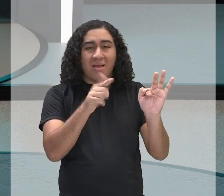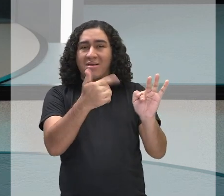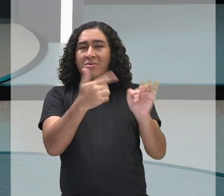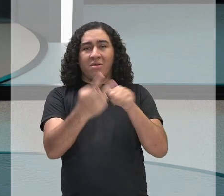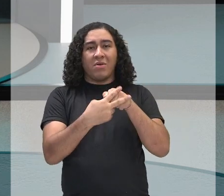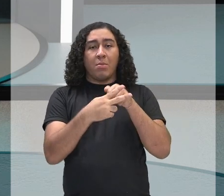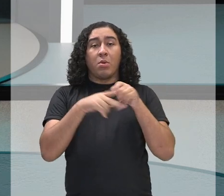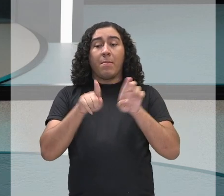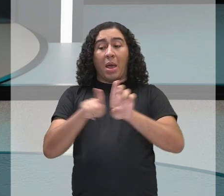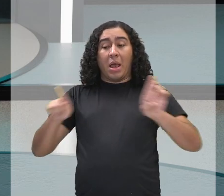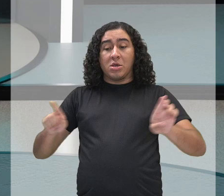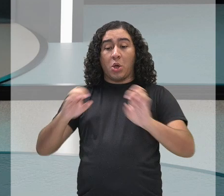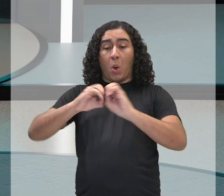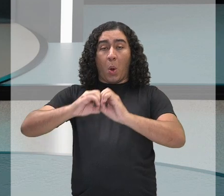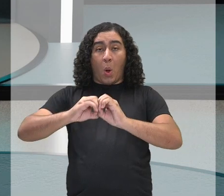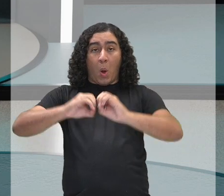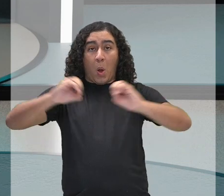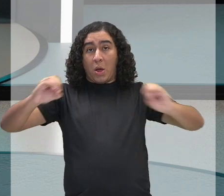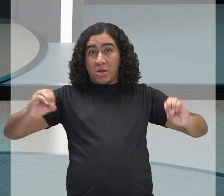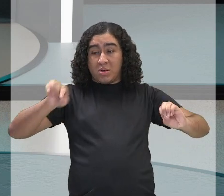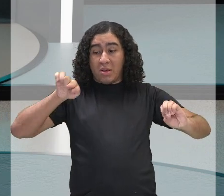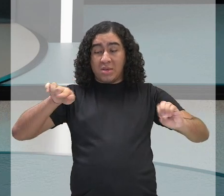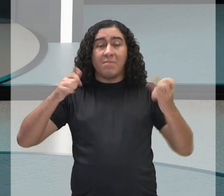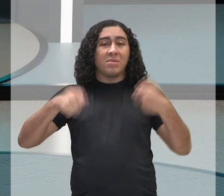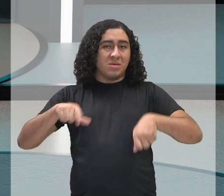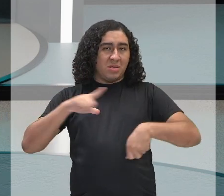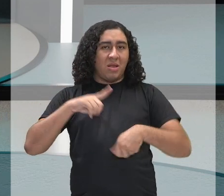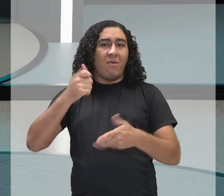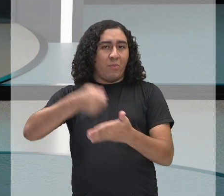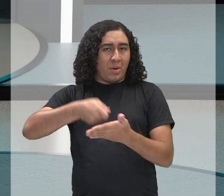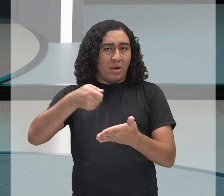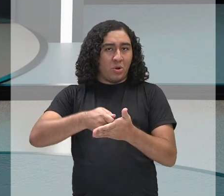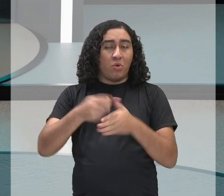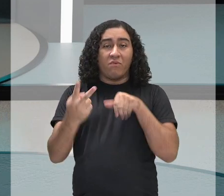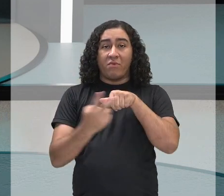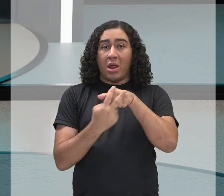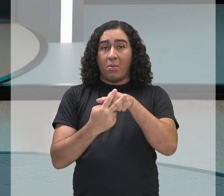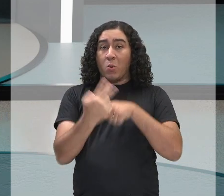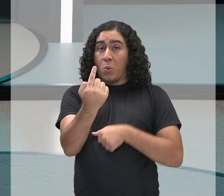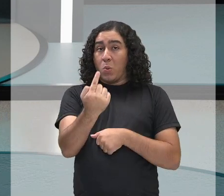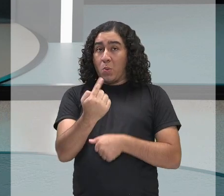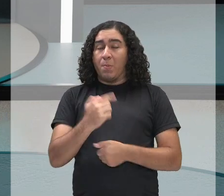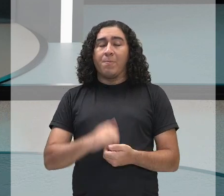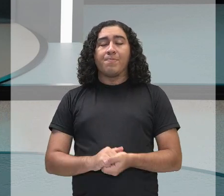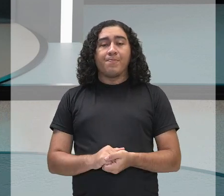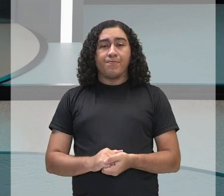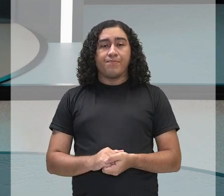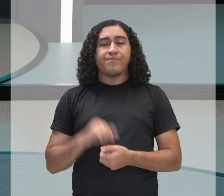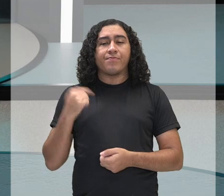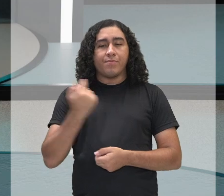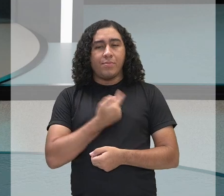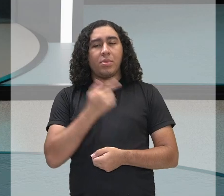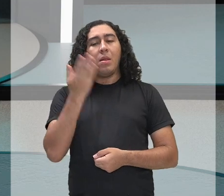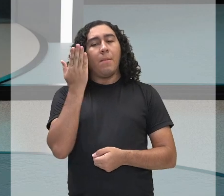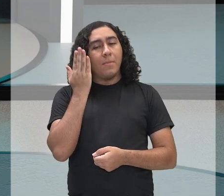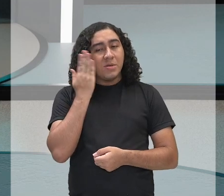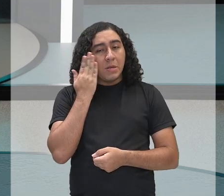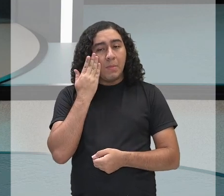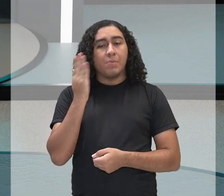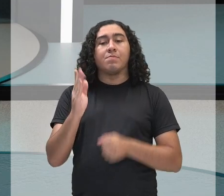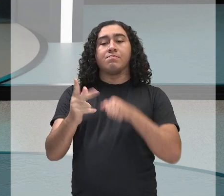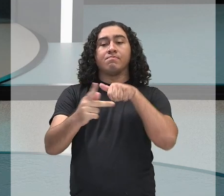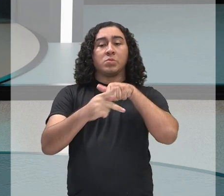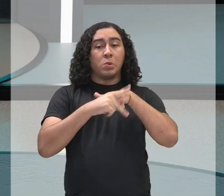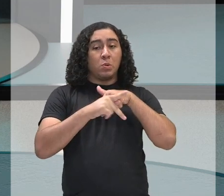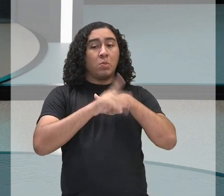precisa obrigatoriamente ter um verbo, tá bom? Voltando aqui então agora, gente. Nós já vimos então que os pronomes são